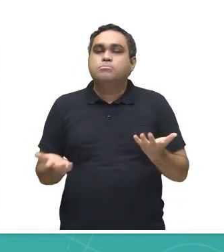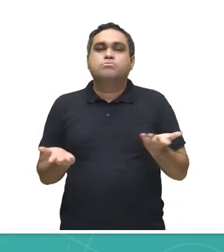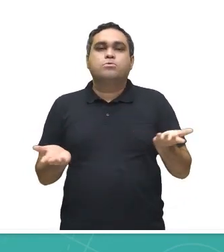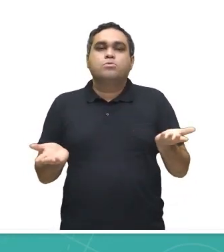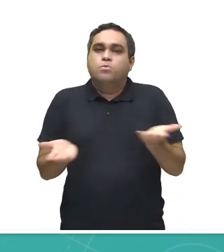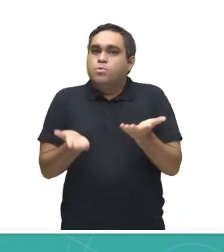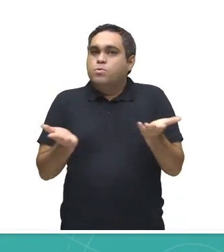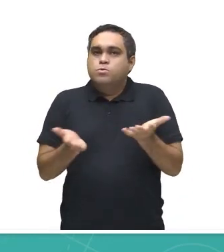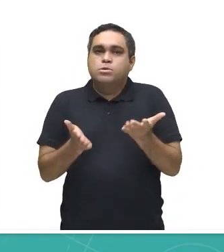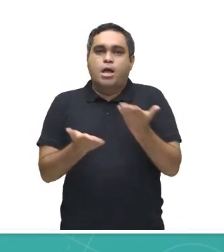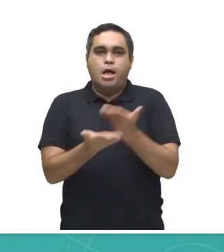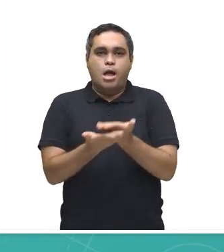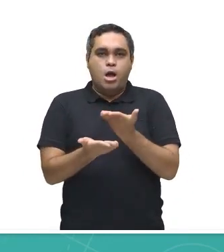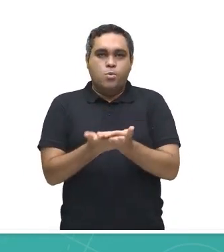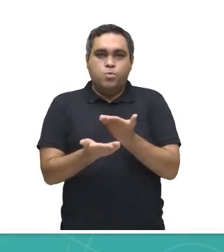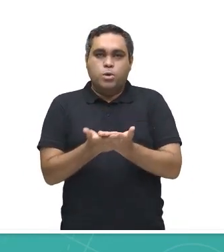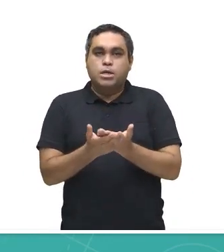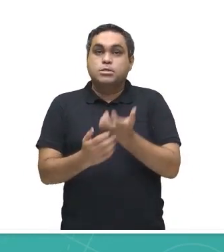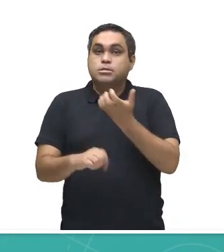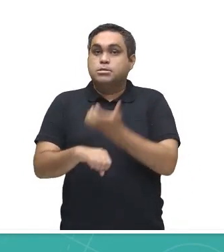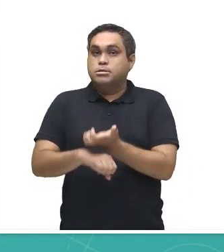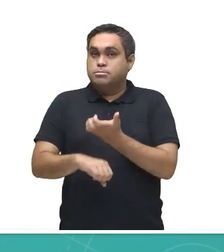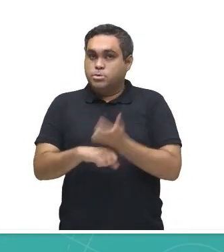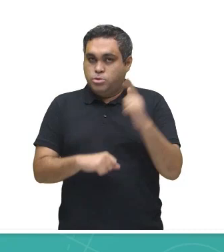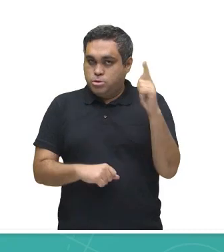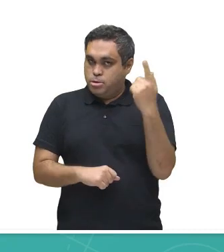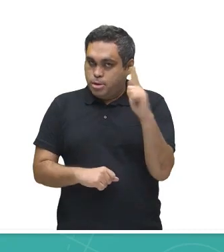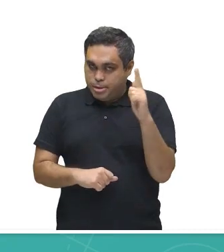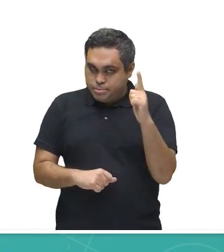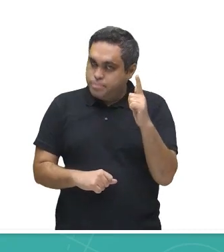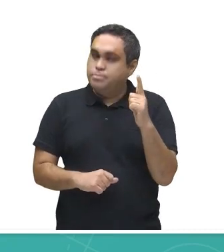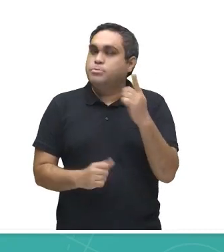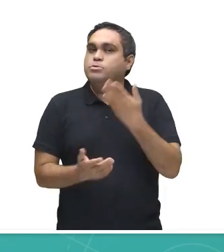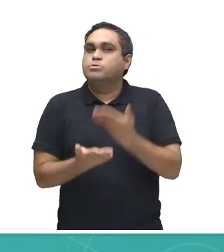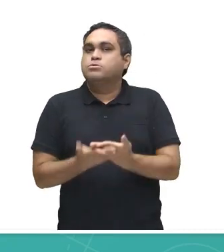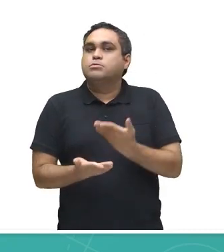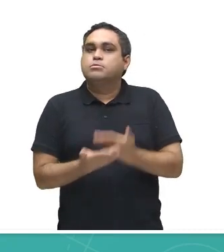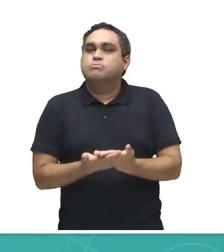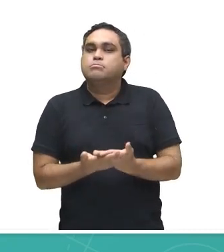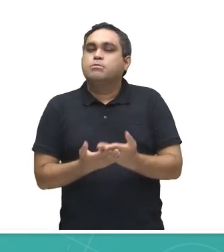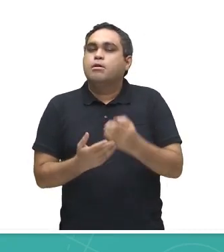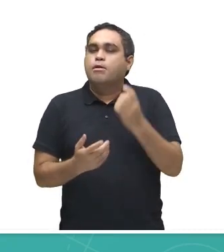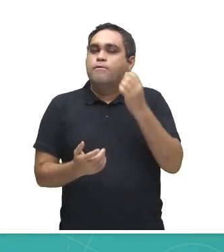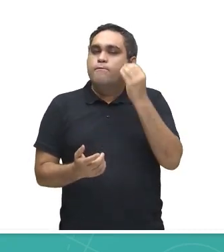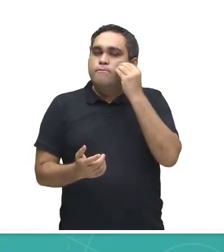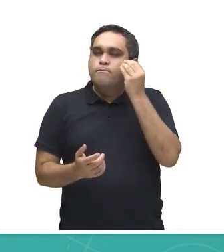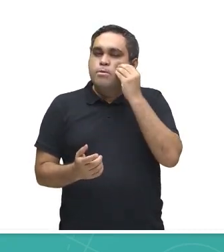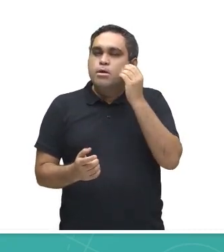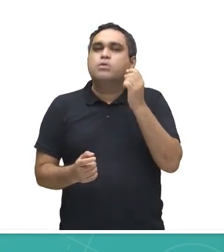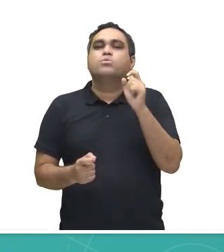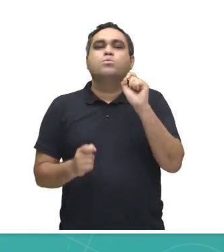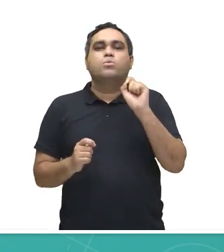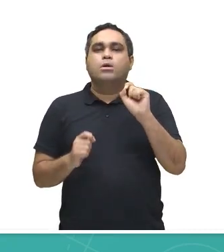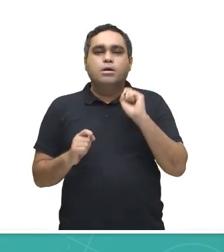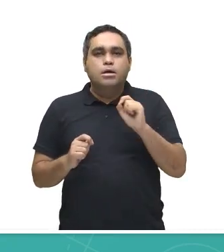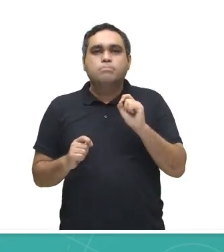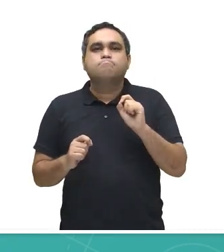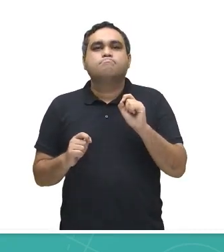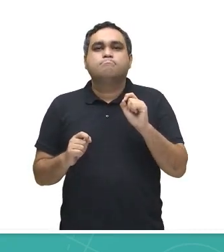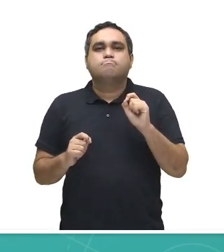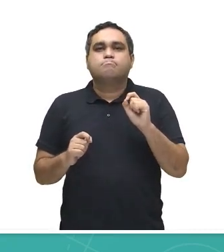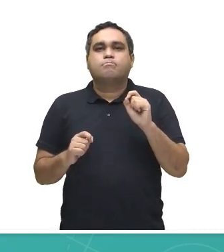aqui com a nossa aula de Geografia, estudando e verificando essas transformações que podem ocorrer no